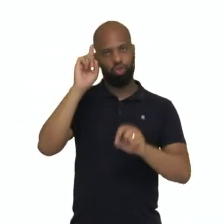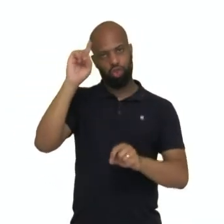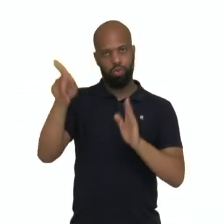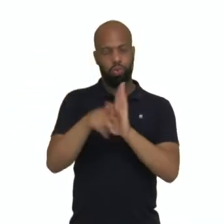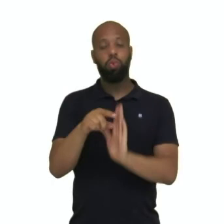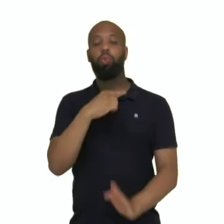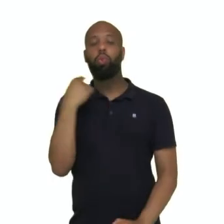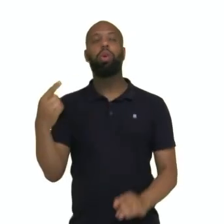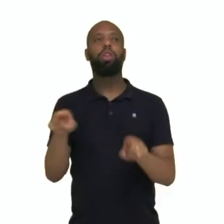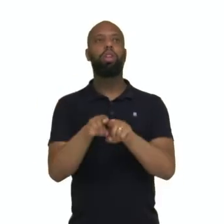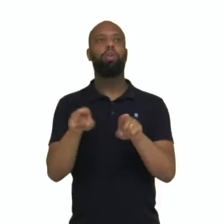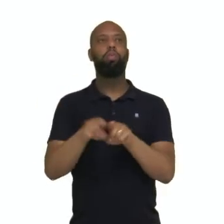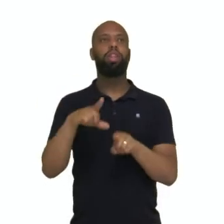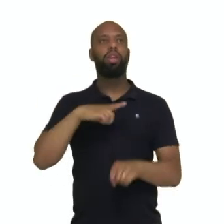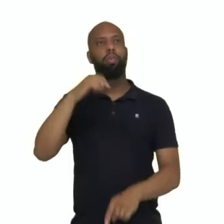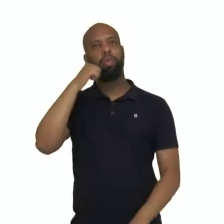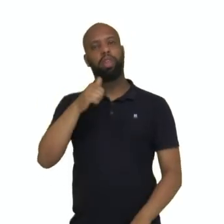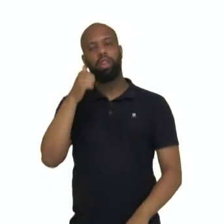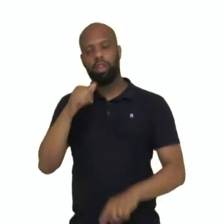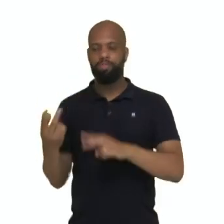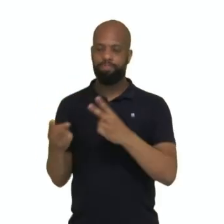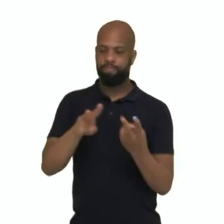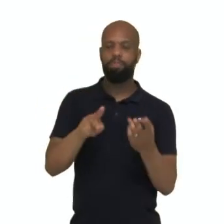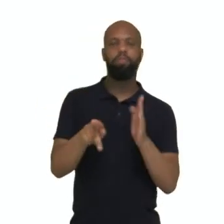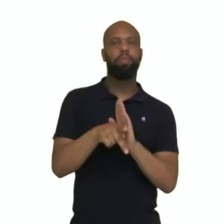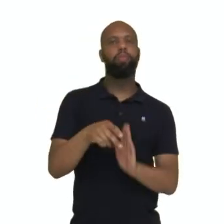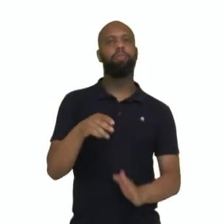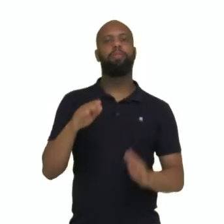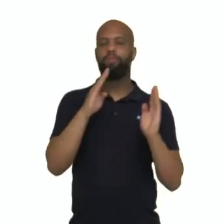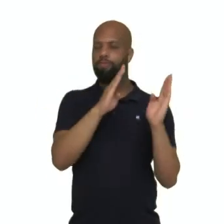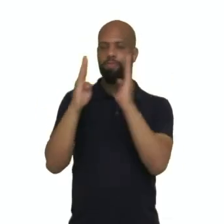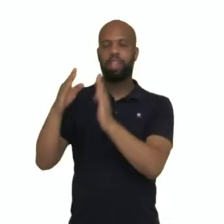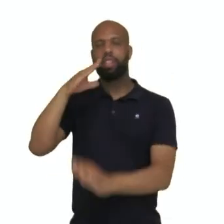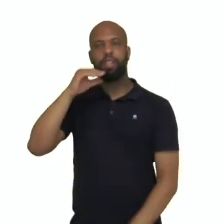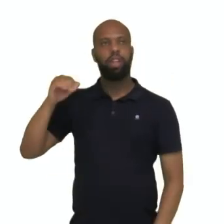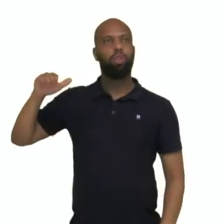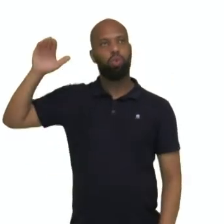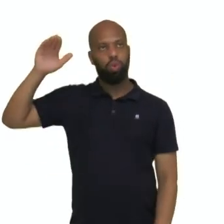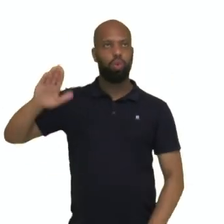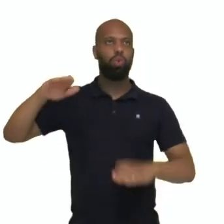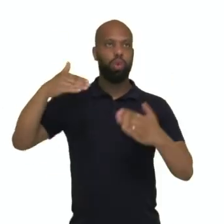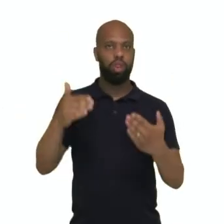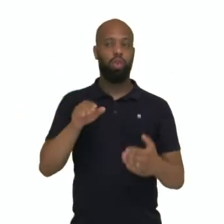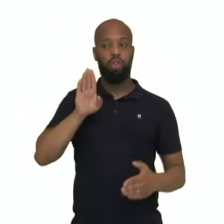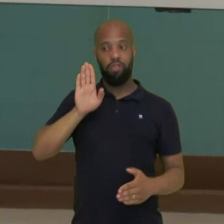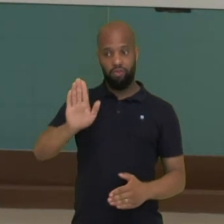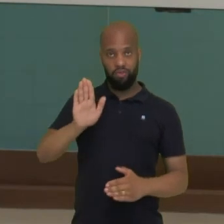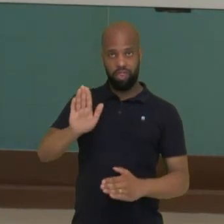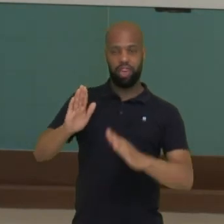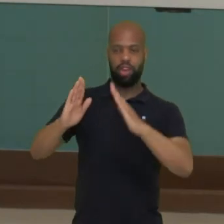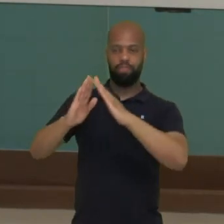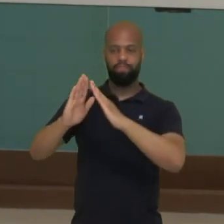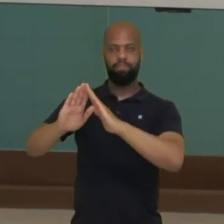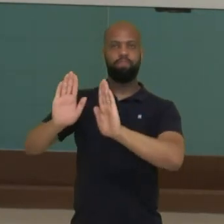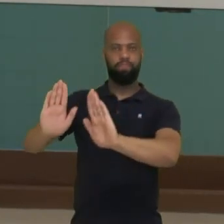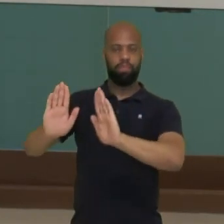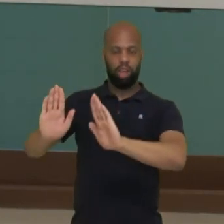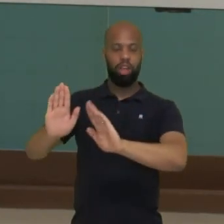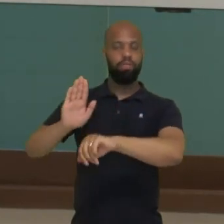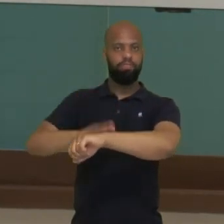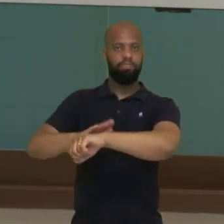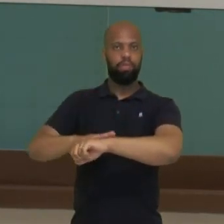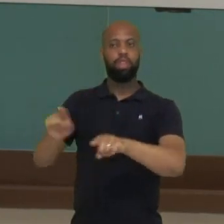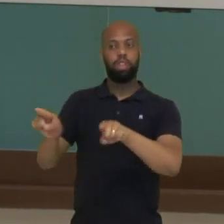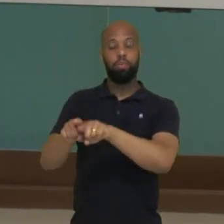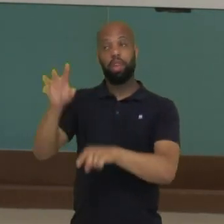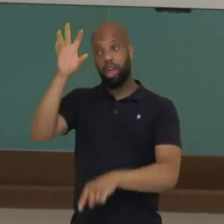fase adulta. Elas são apresentadas à tribo após um período em reclusão dentro das suas casas, também aprendendo a sabedoria. E